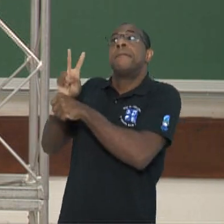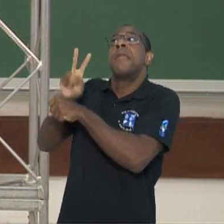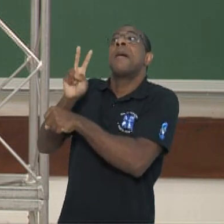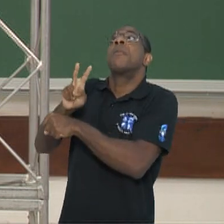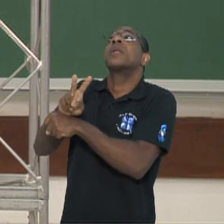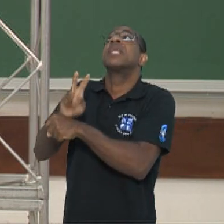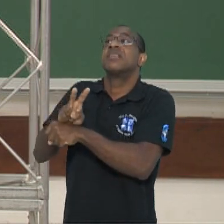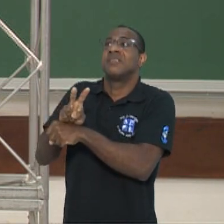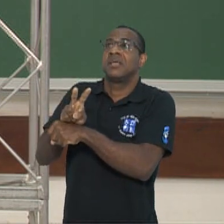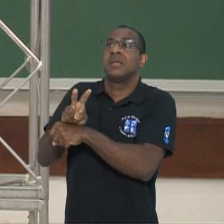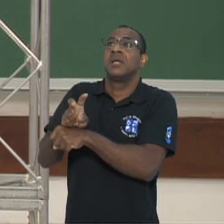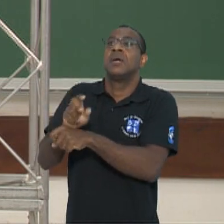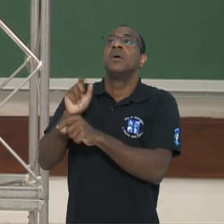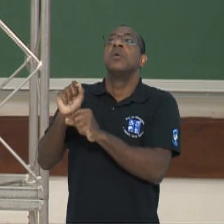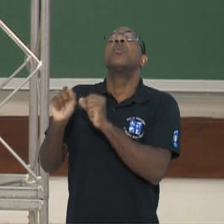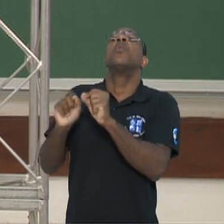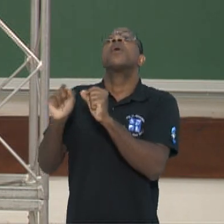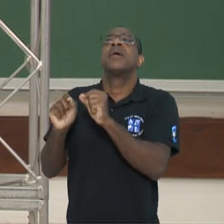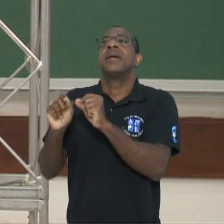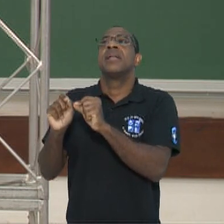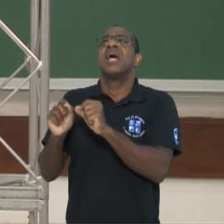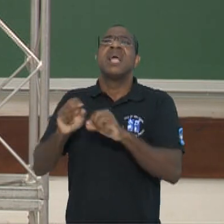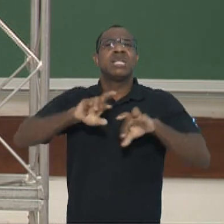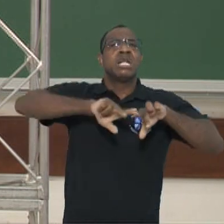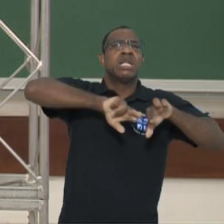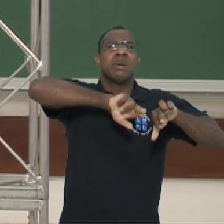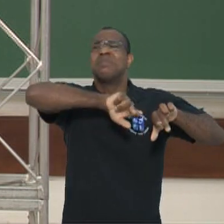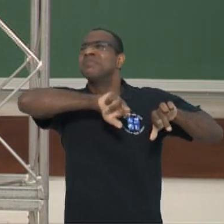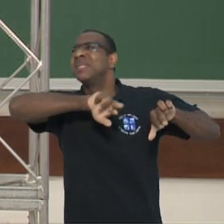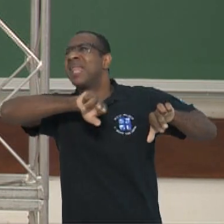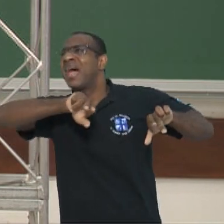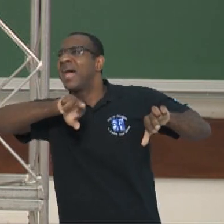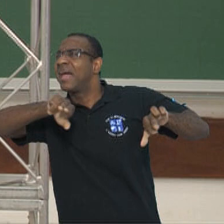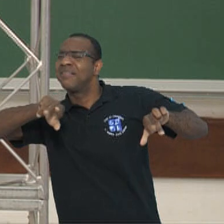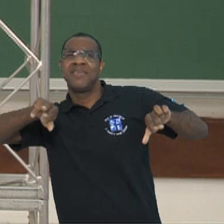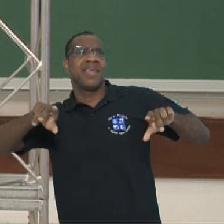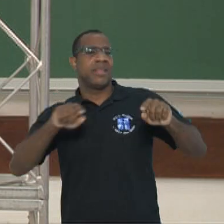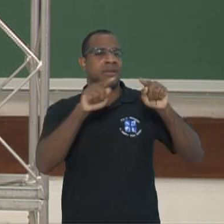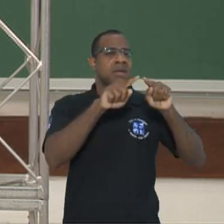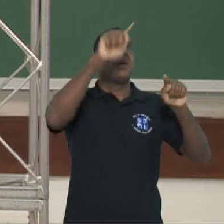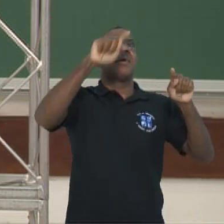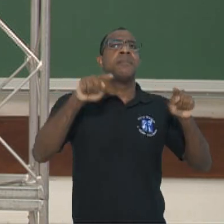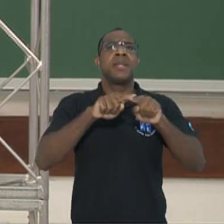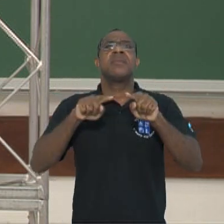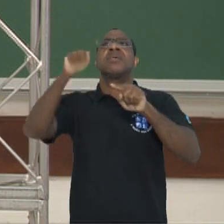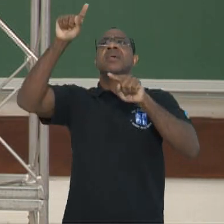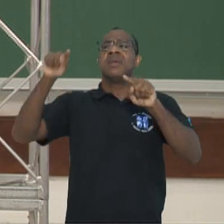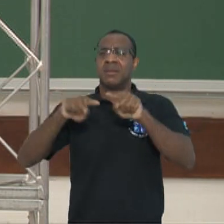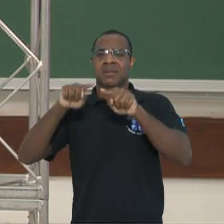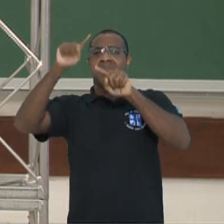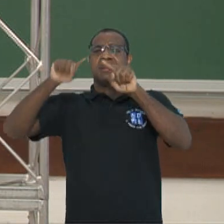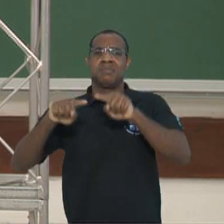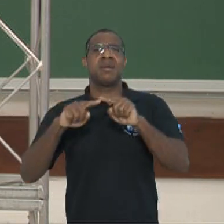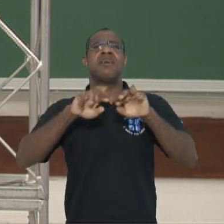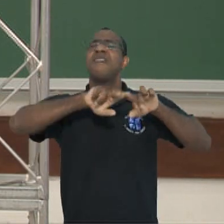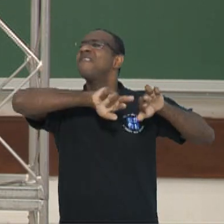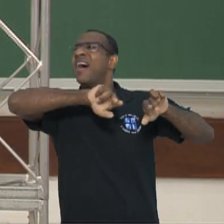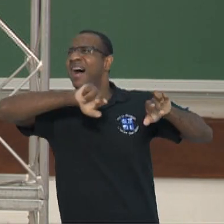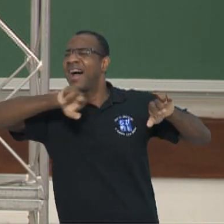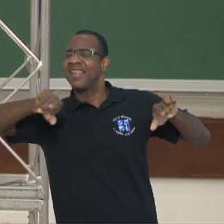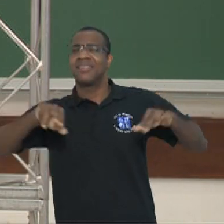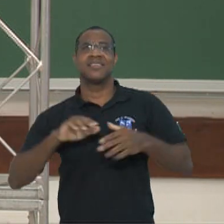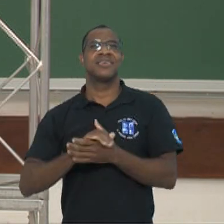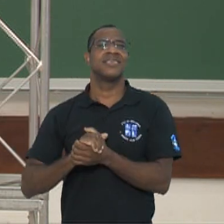complexo. São milhares de pirâmides, fora as 3 maiores de Gizé. né? Por isso que é chamado Complexo de